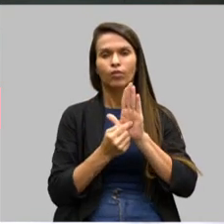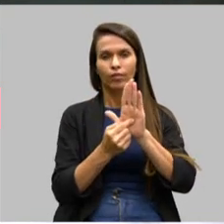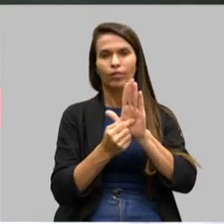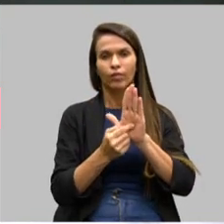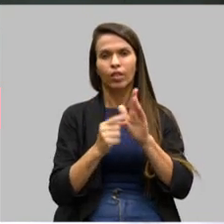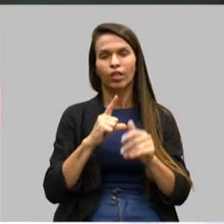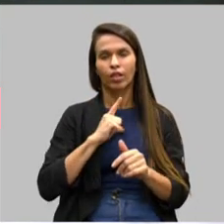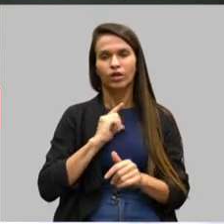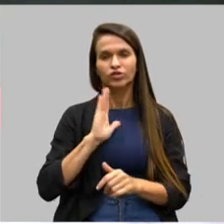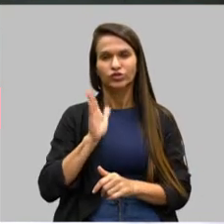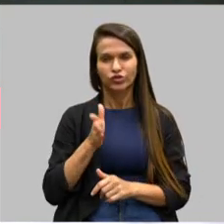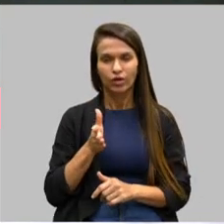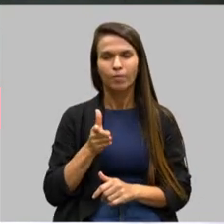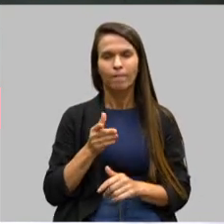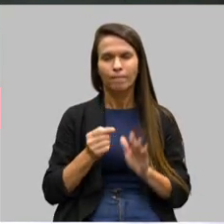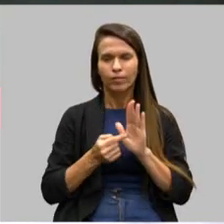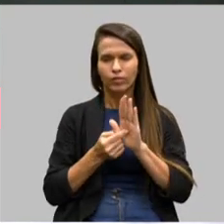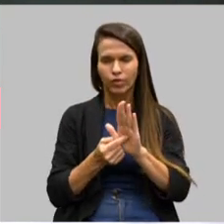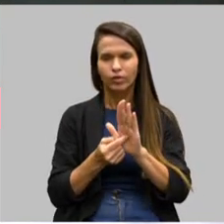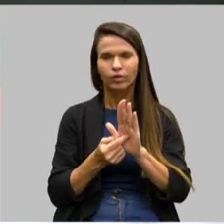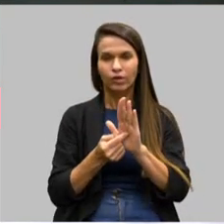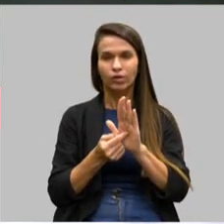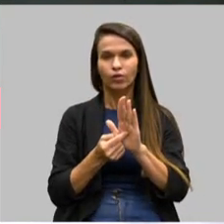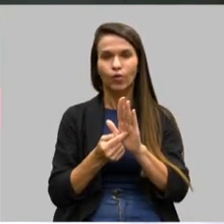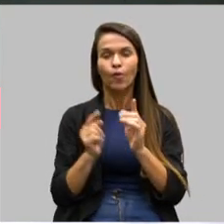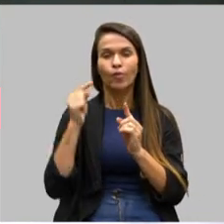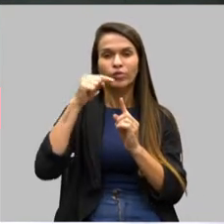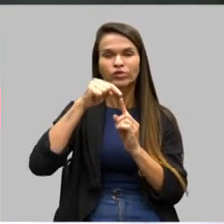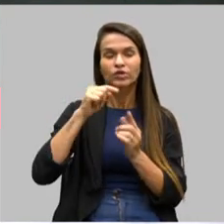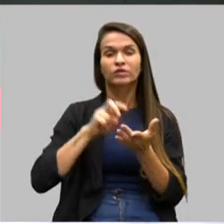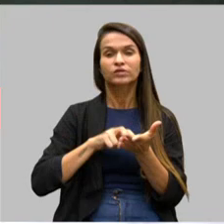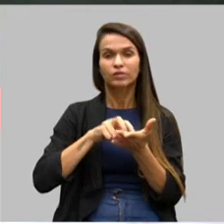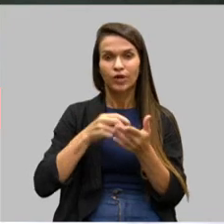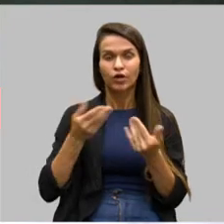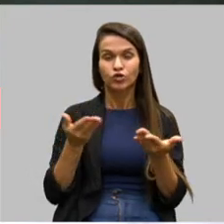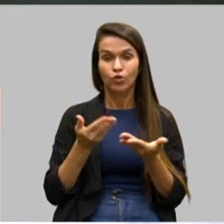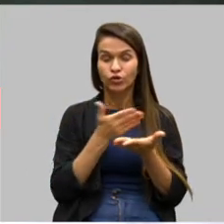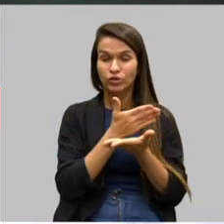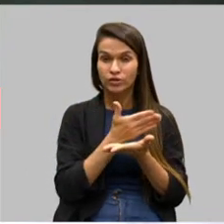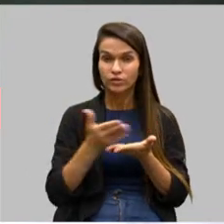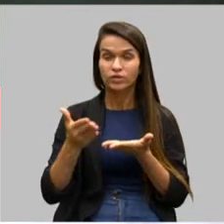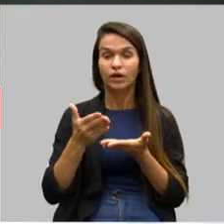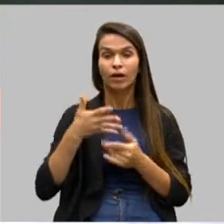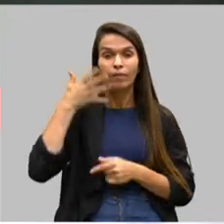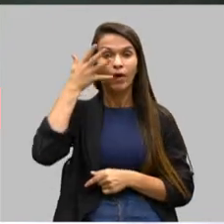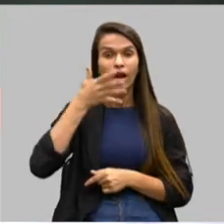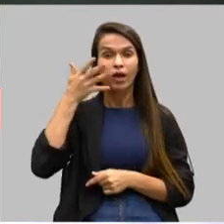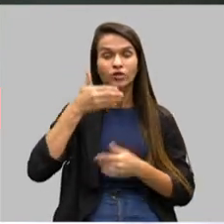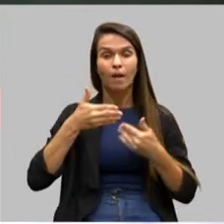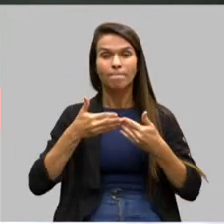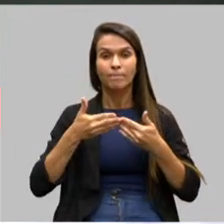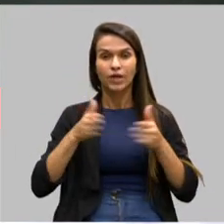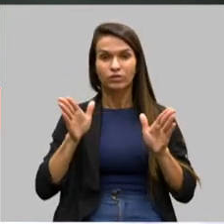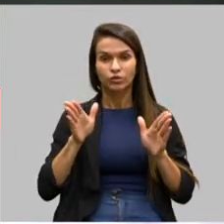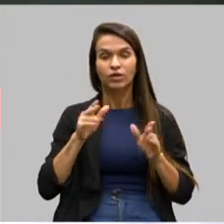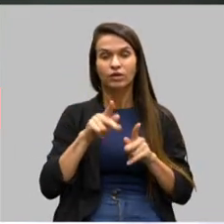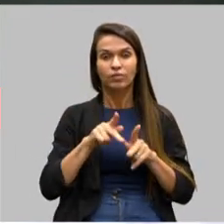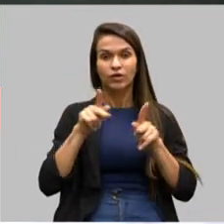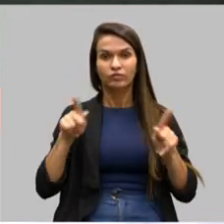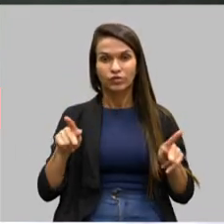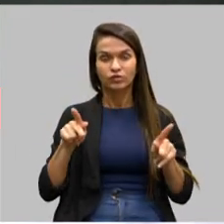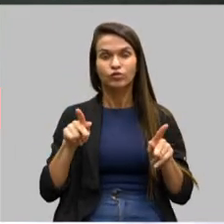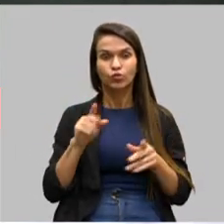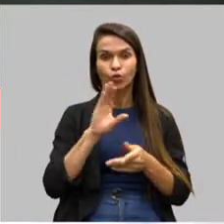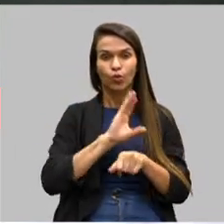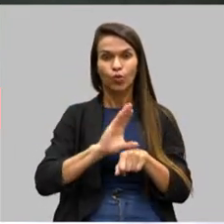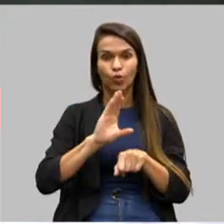estavam previstas aqui nessa manhã de hoje, então, iniciar com a palestra de abertura da professora do